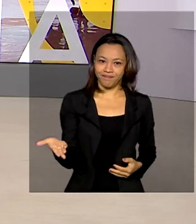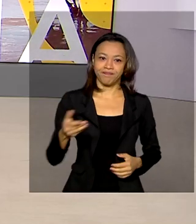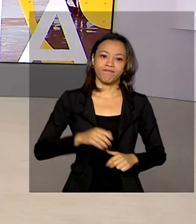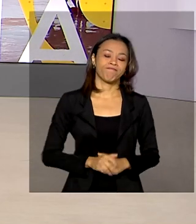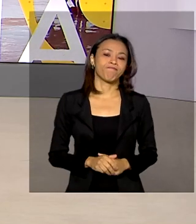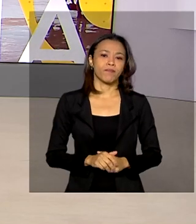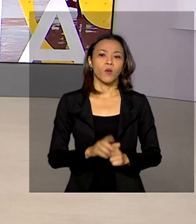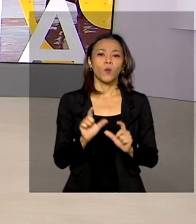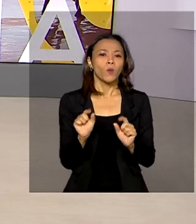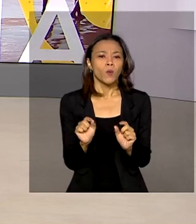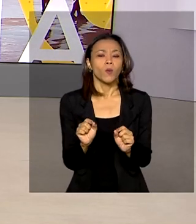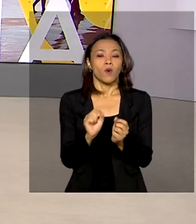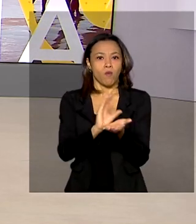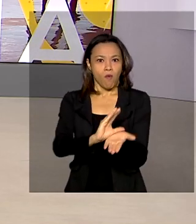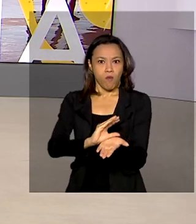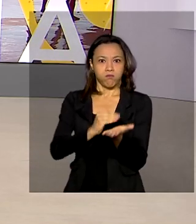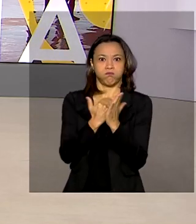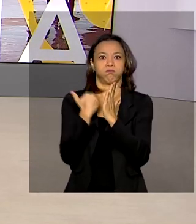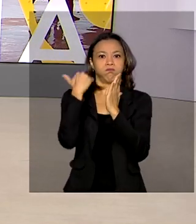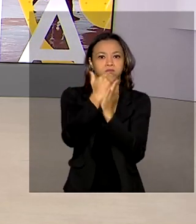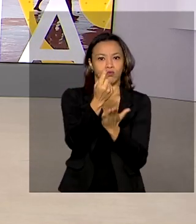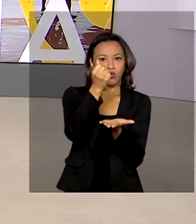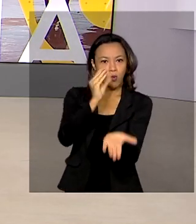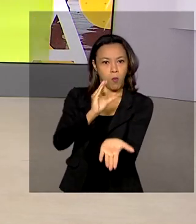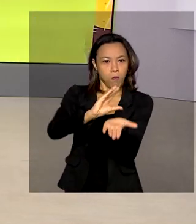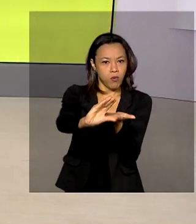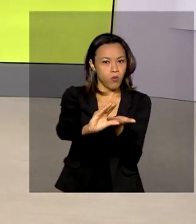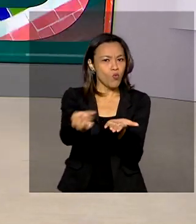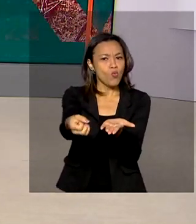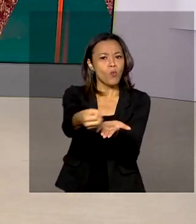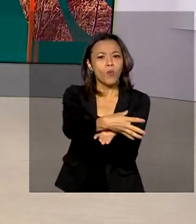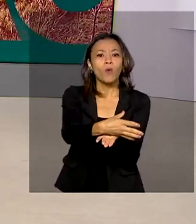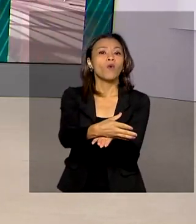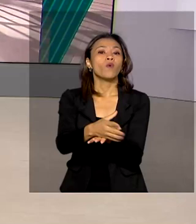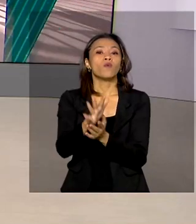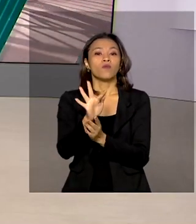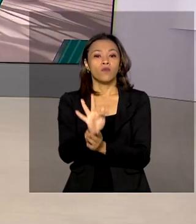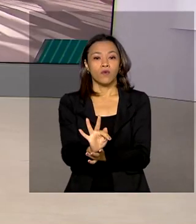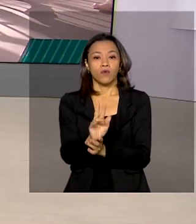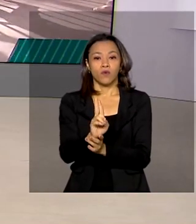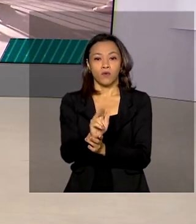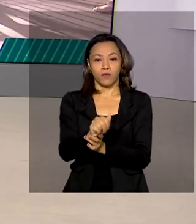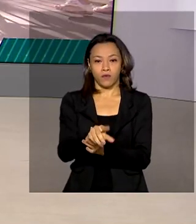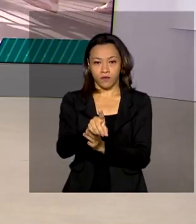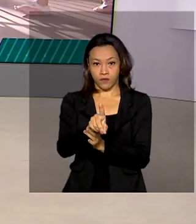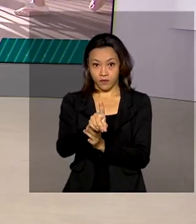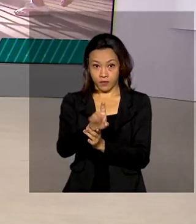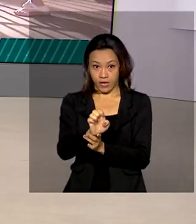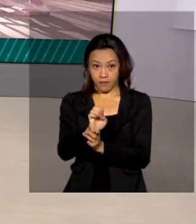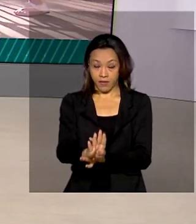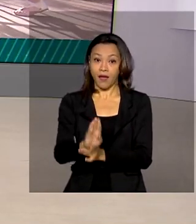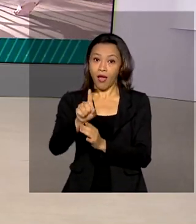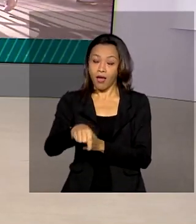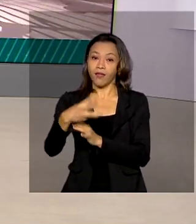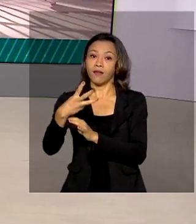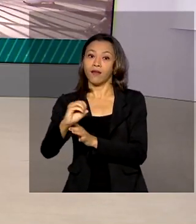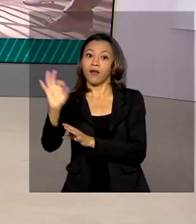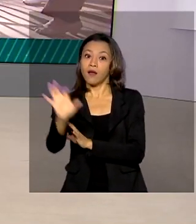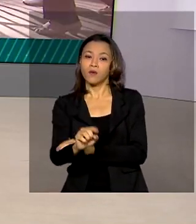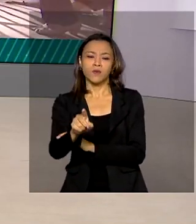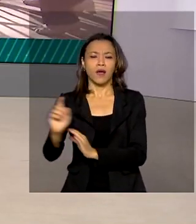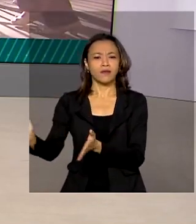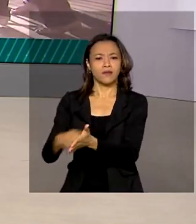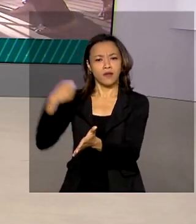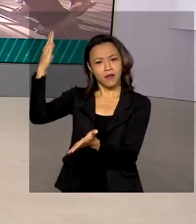O aumento do repasse de recursos para o novo Fundeb será de 130%. Assinada pelo presidente Jair Bolsonaro,